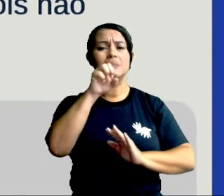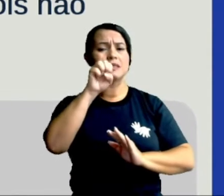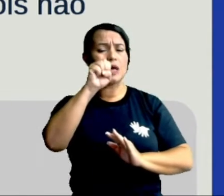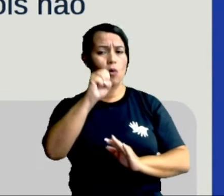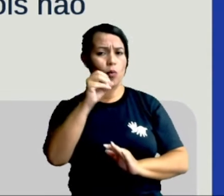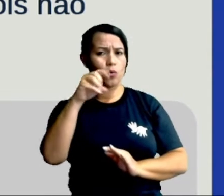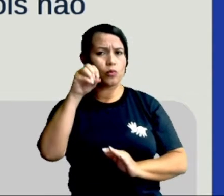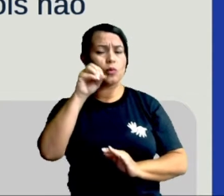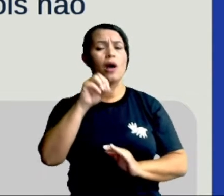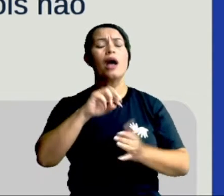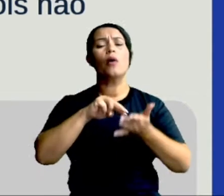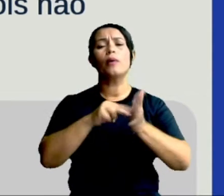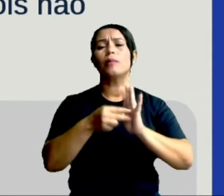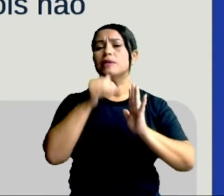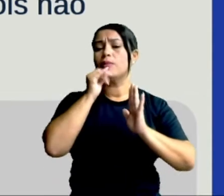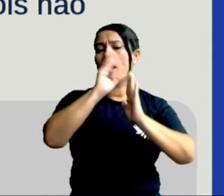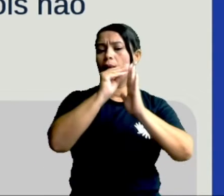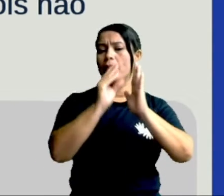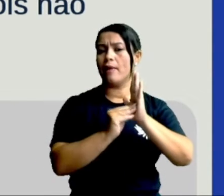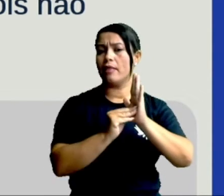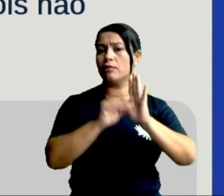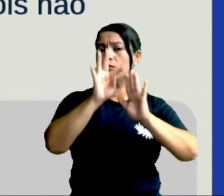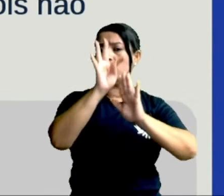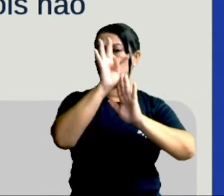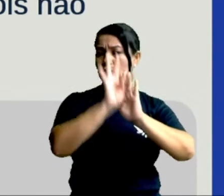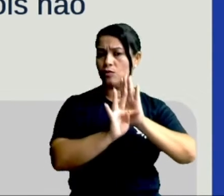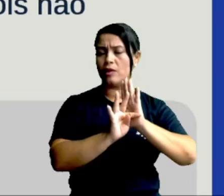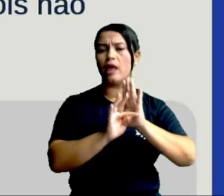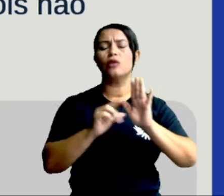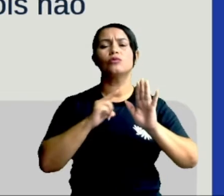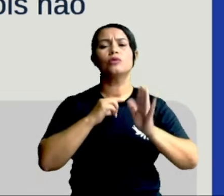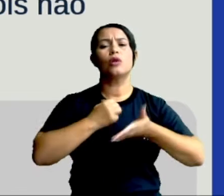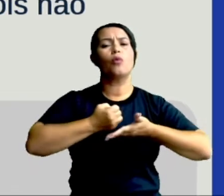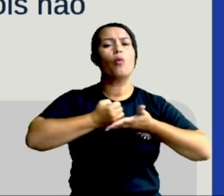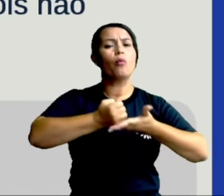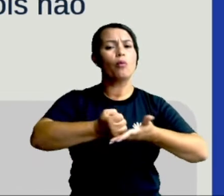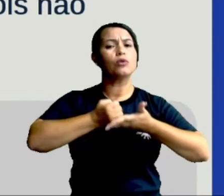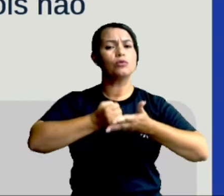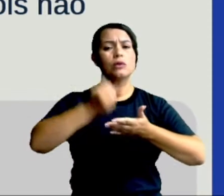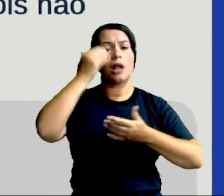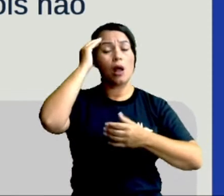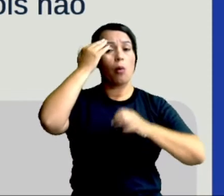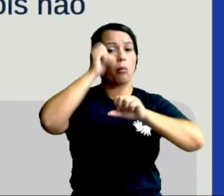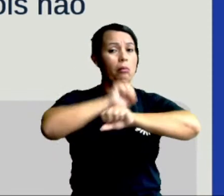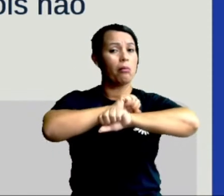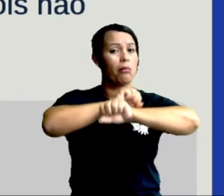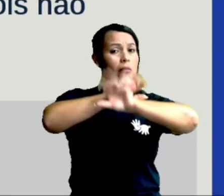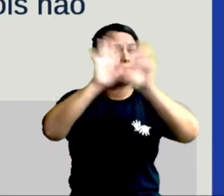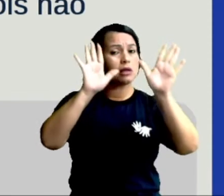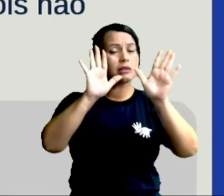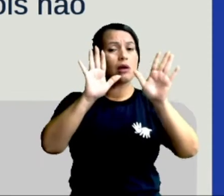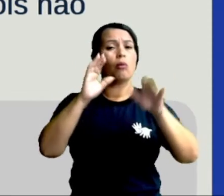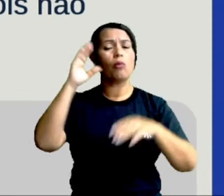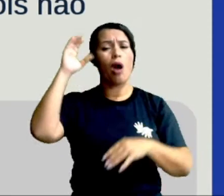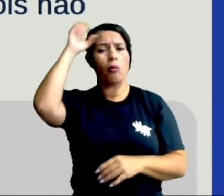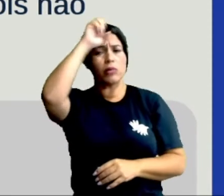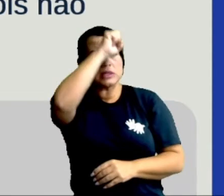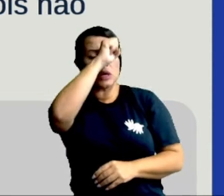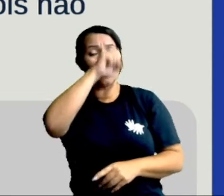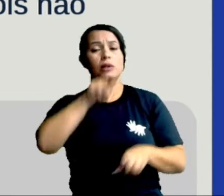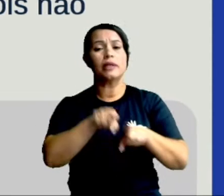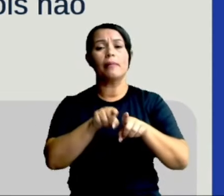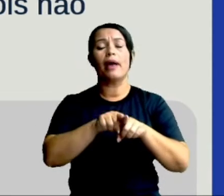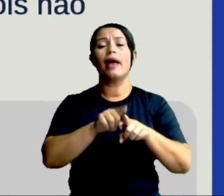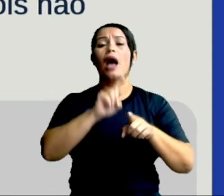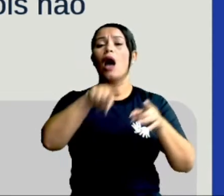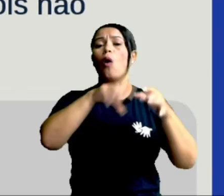relação entre elementos de um texto de forma a auxiliar na sua compreensão. De tal maneira que a coesão